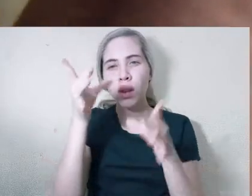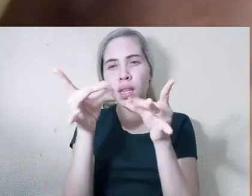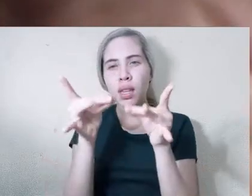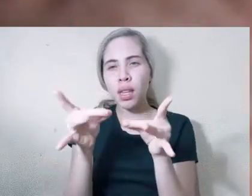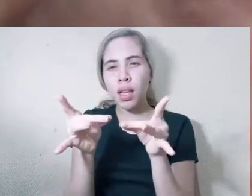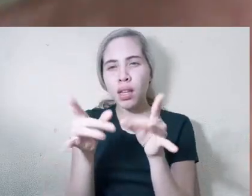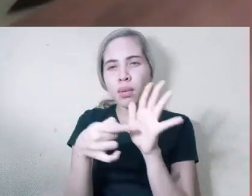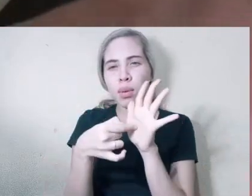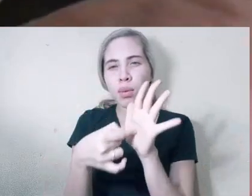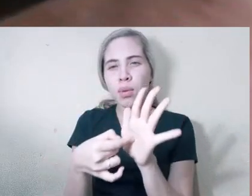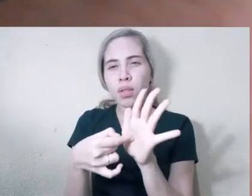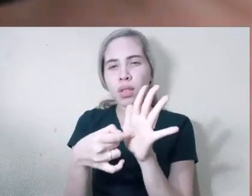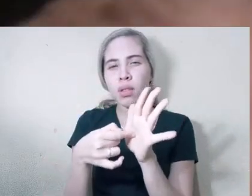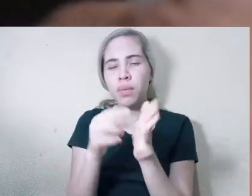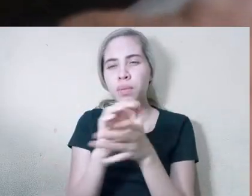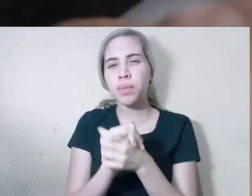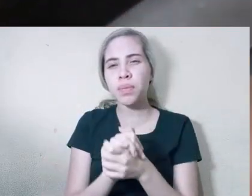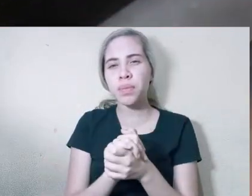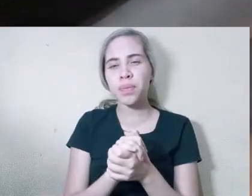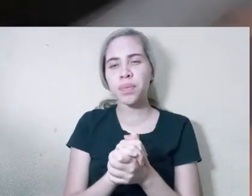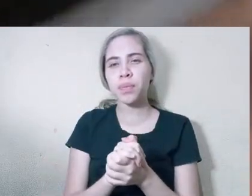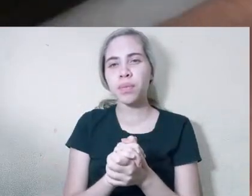aqui, pessoal. Pegar um detalhe aqui.